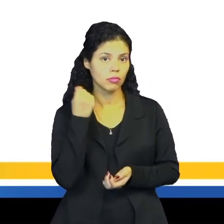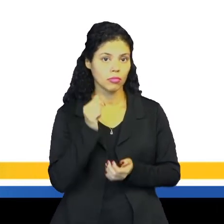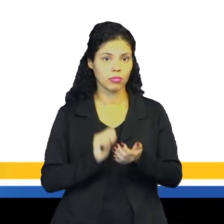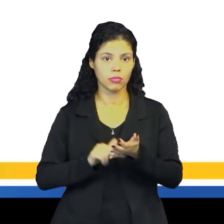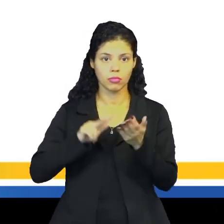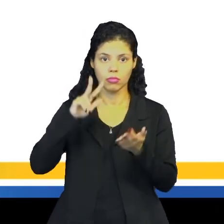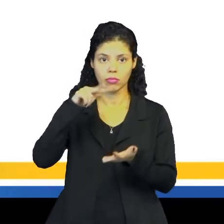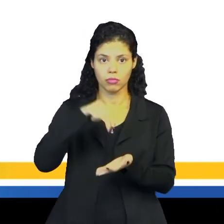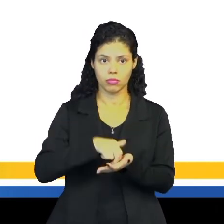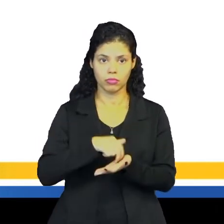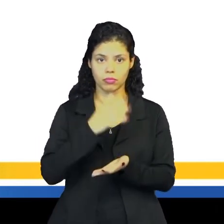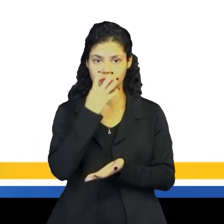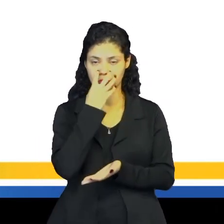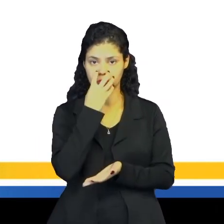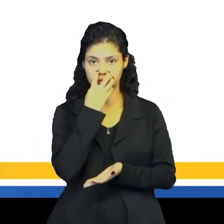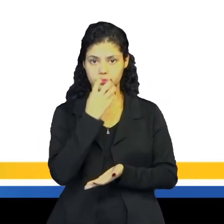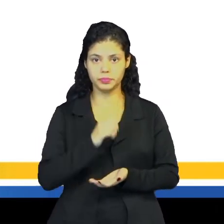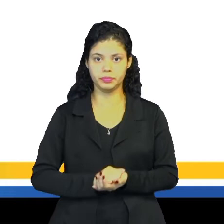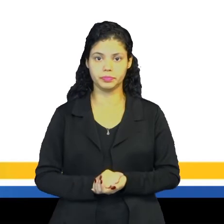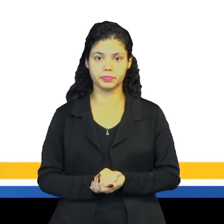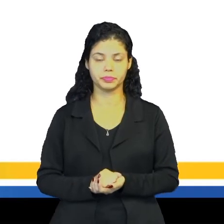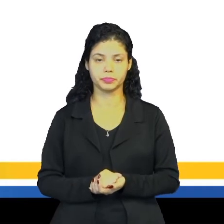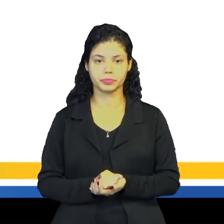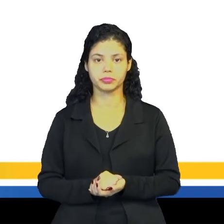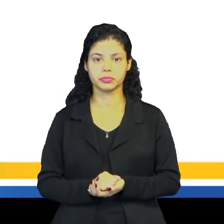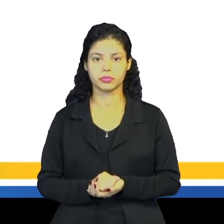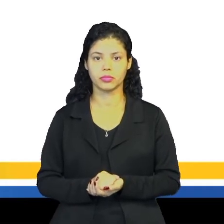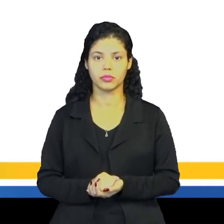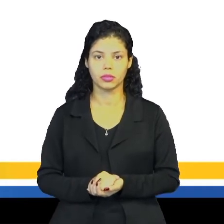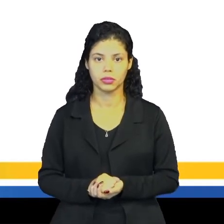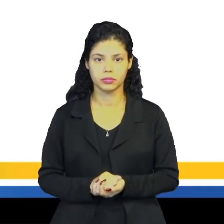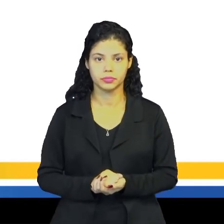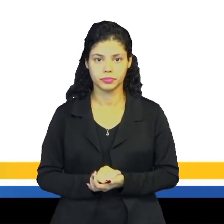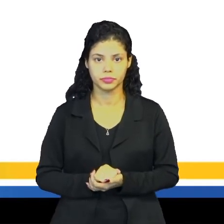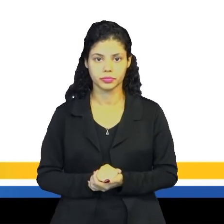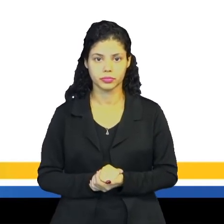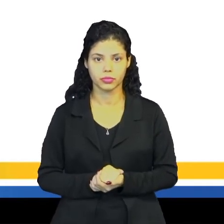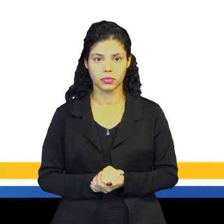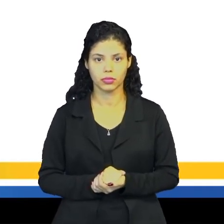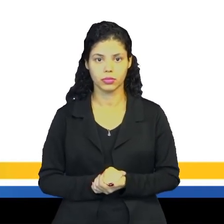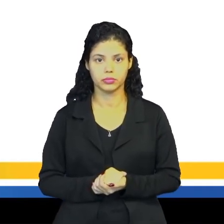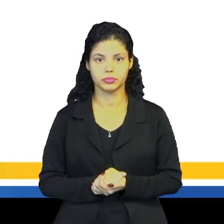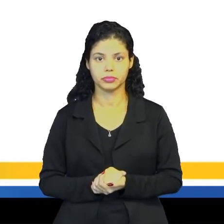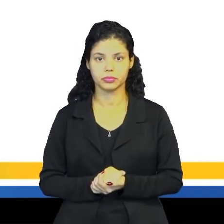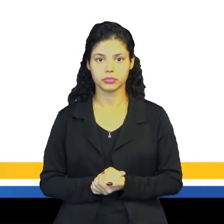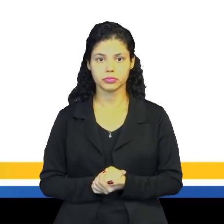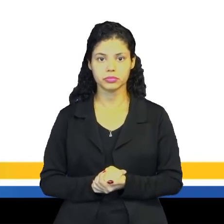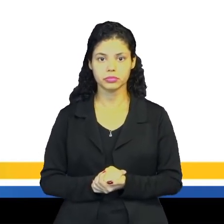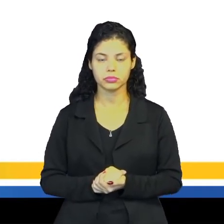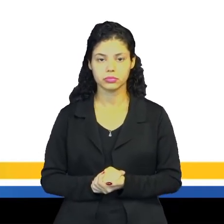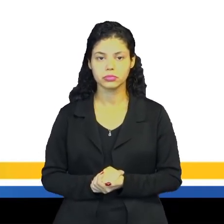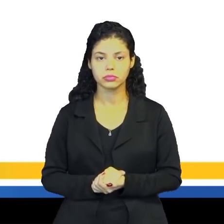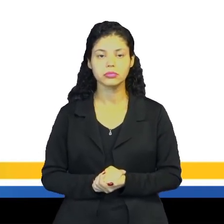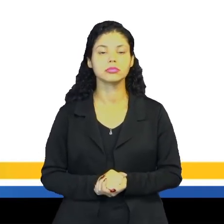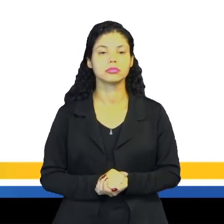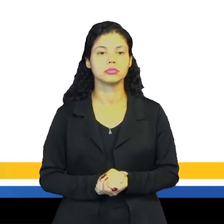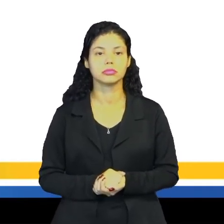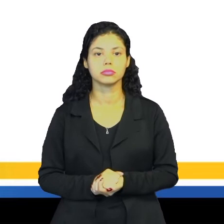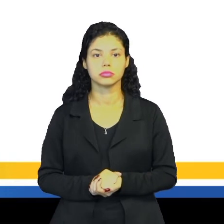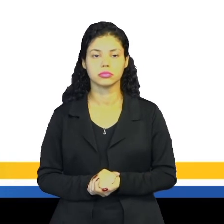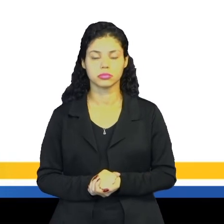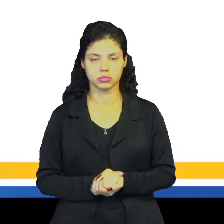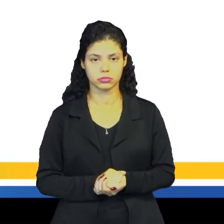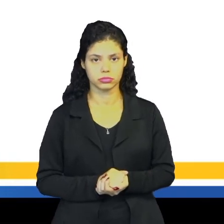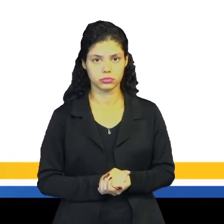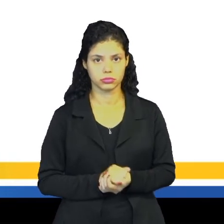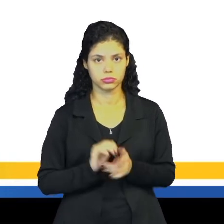cima do cão, né? E under, embaixo de ou debaixo de, nós temos um exemplo de frase: The cat is